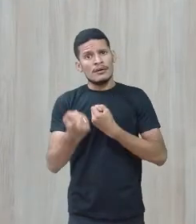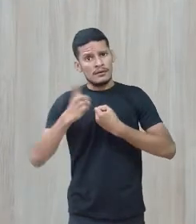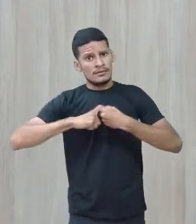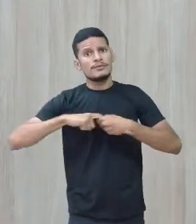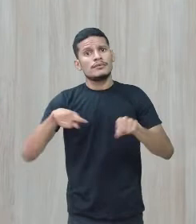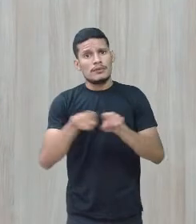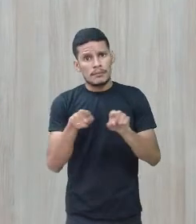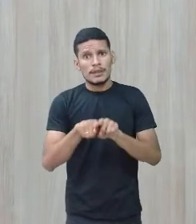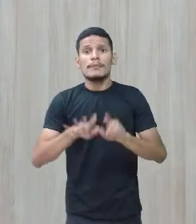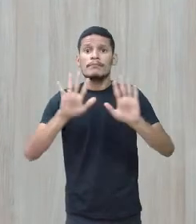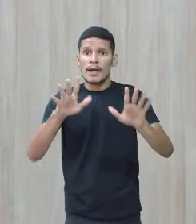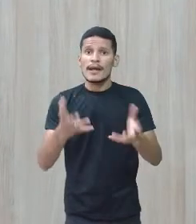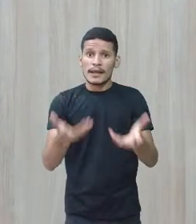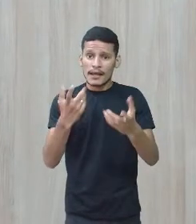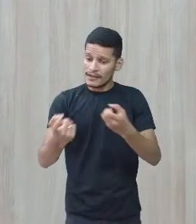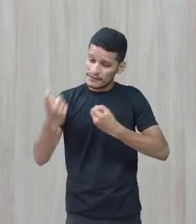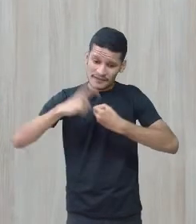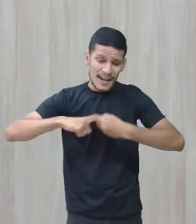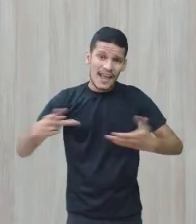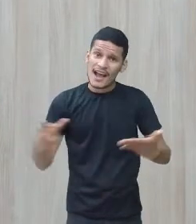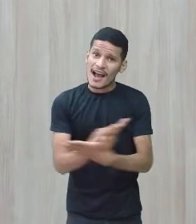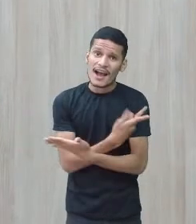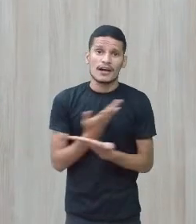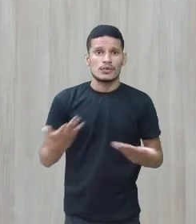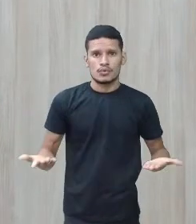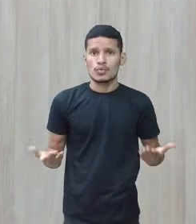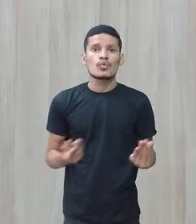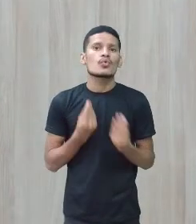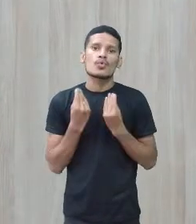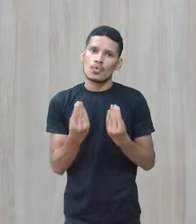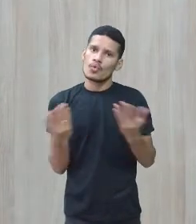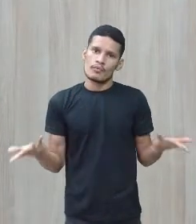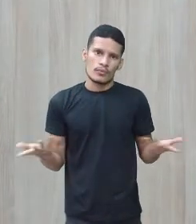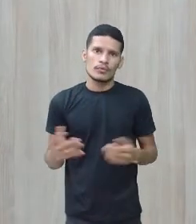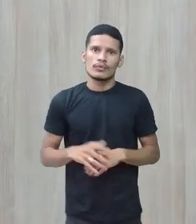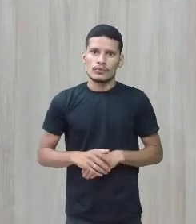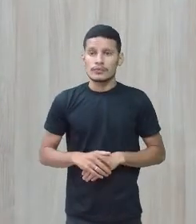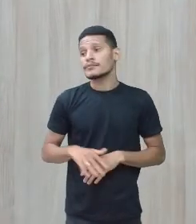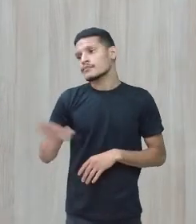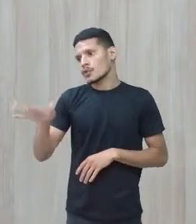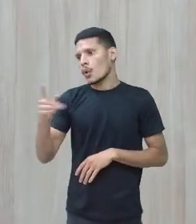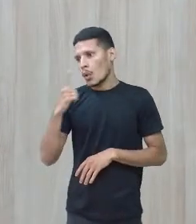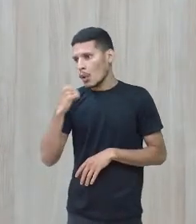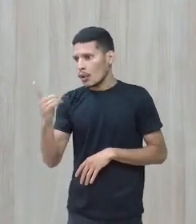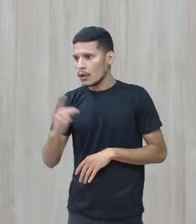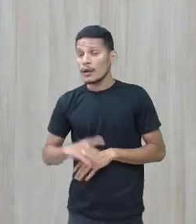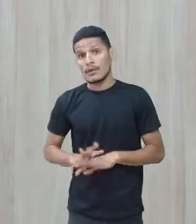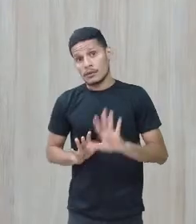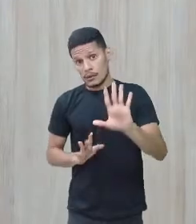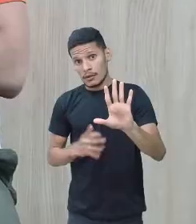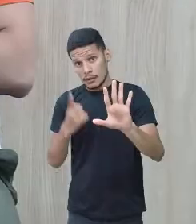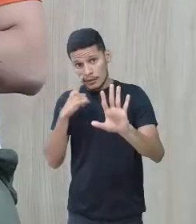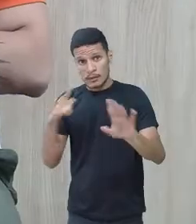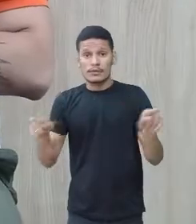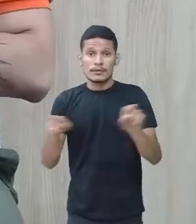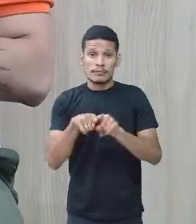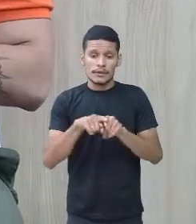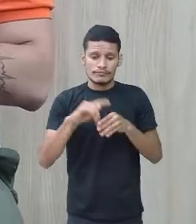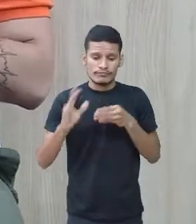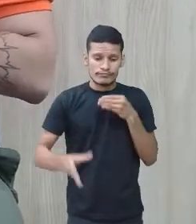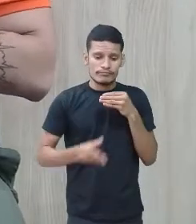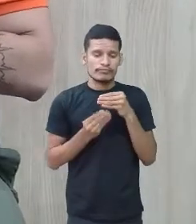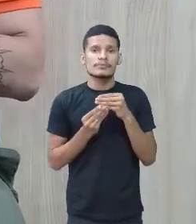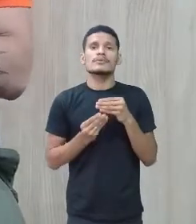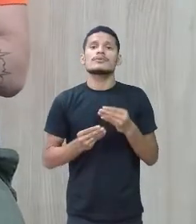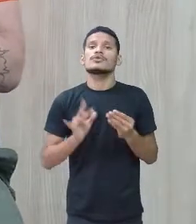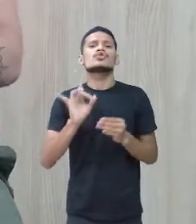caso eles queriam o retorno de uma forma errada. Aí não deu certo, né? Deu errado. Oi, Ivo. Só